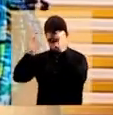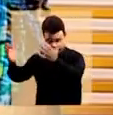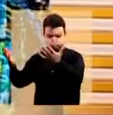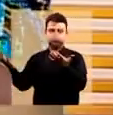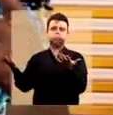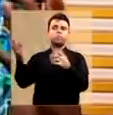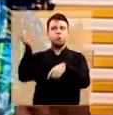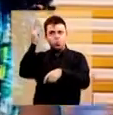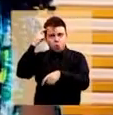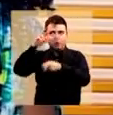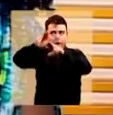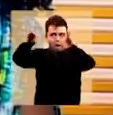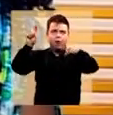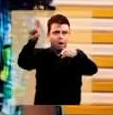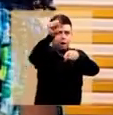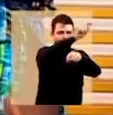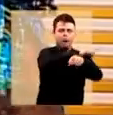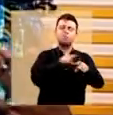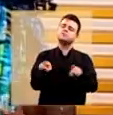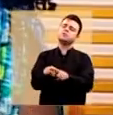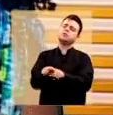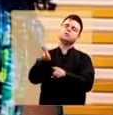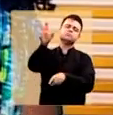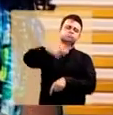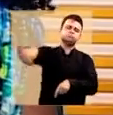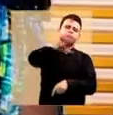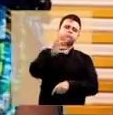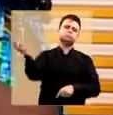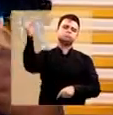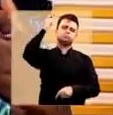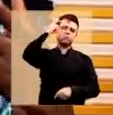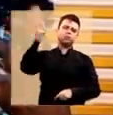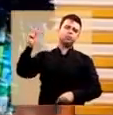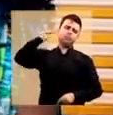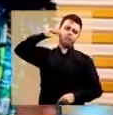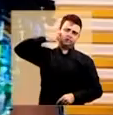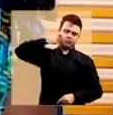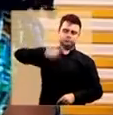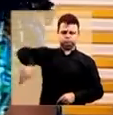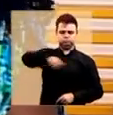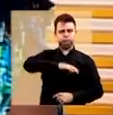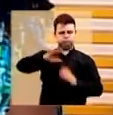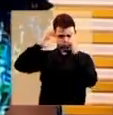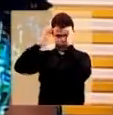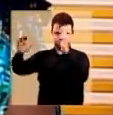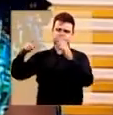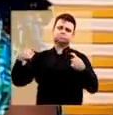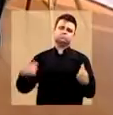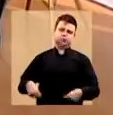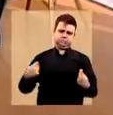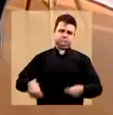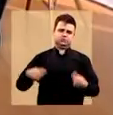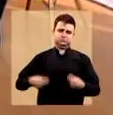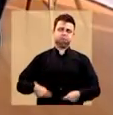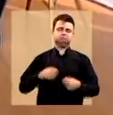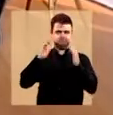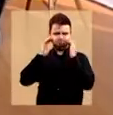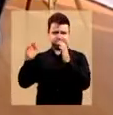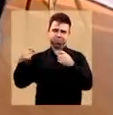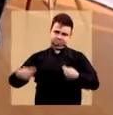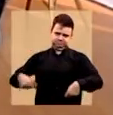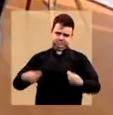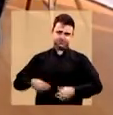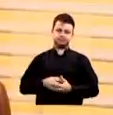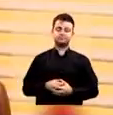culturas com respeito, também precisa entender e respeitar a cultura negra, né? Perfeito. Também com